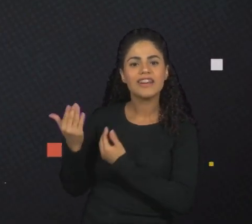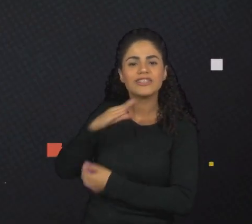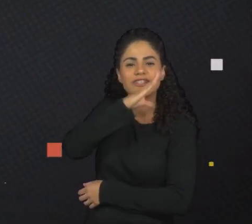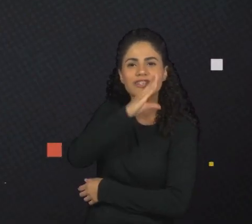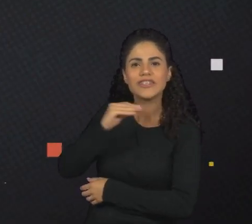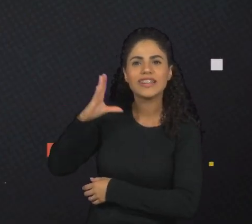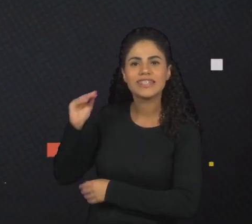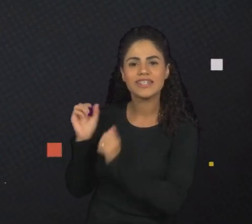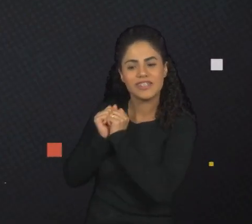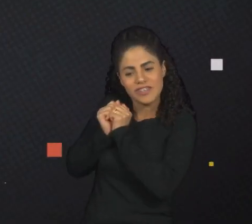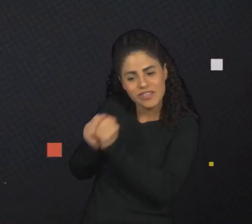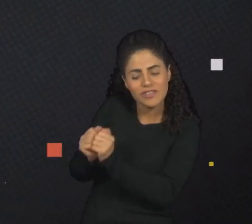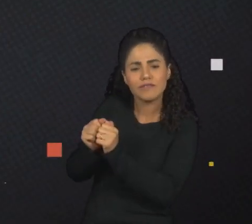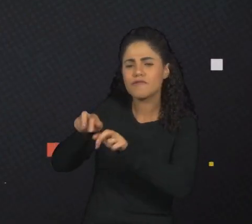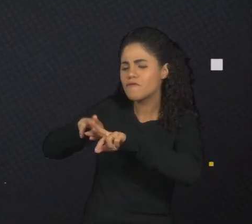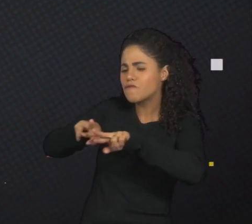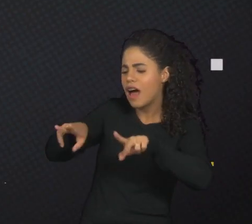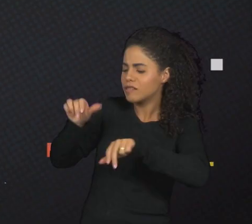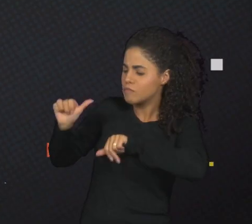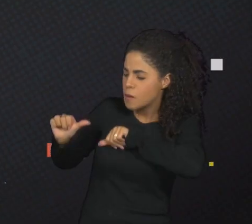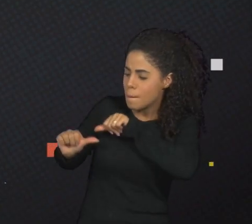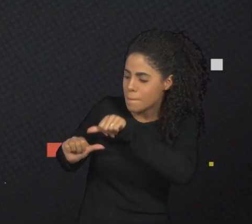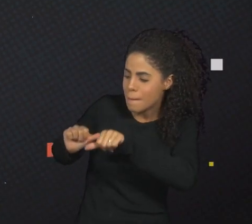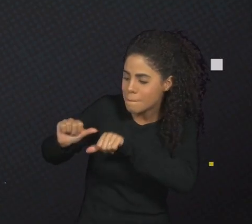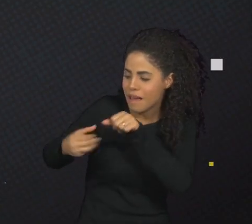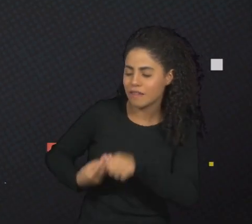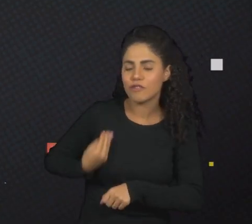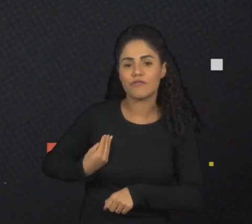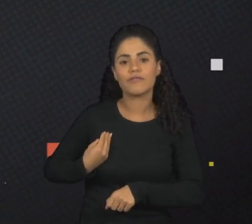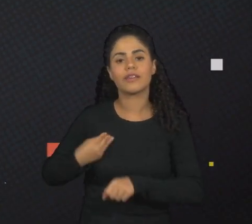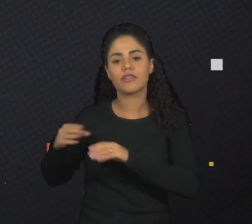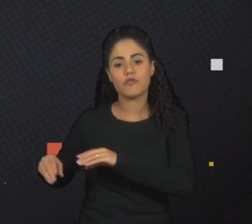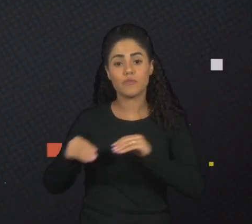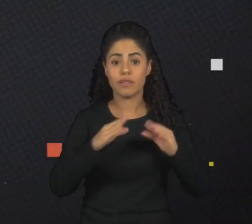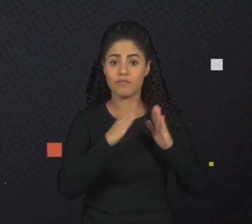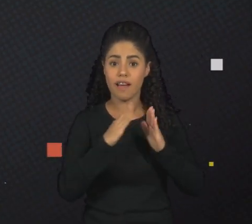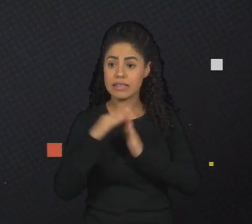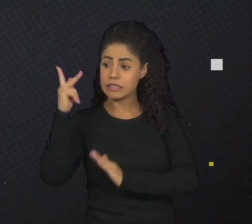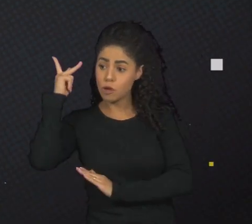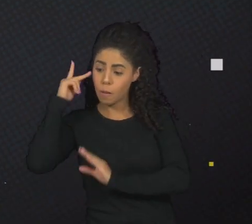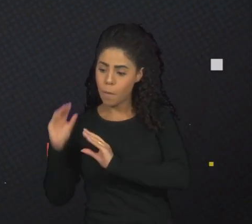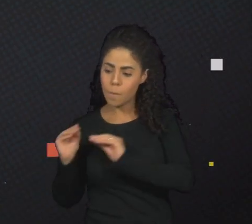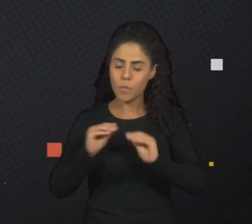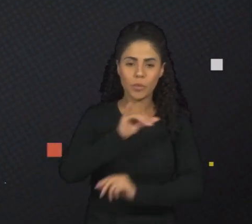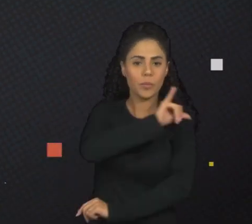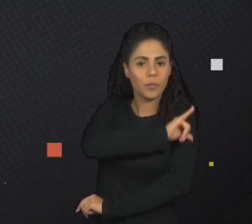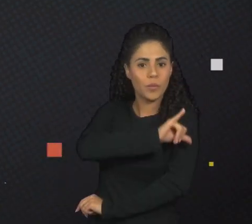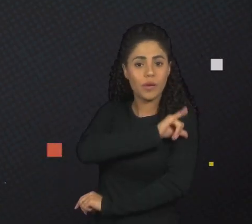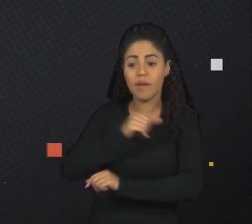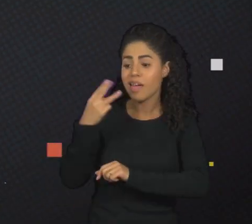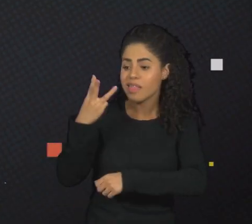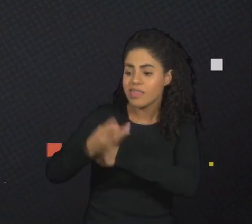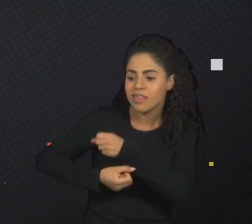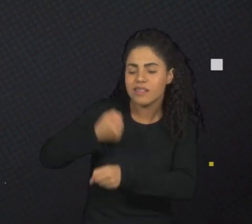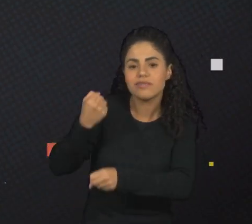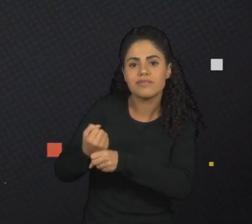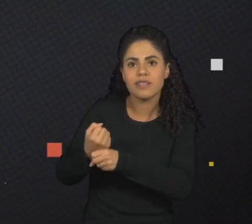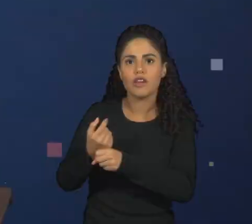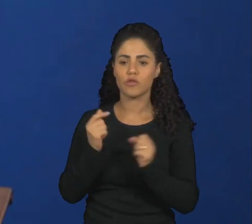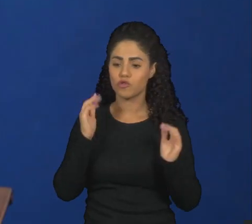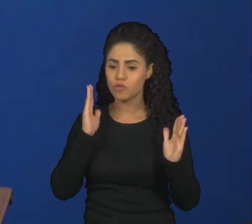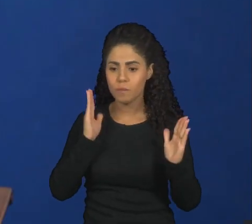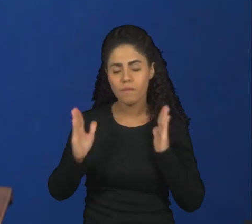juntos, compartilhamos de muitas mudanças, mudança de moradia de São Paulo para o Rio. Foram quase 3 anos, né, de uma fase